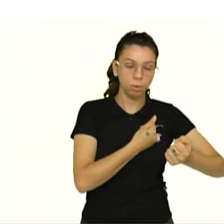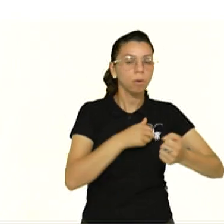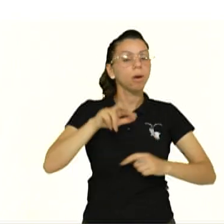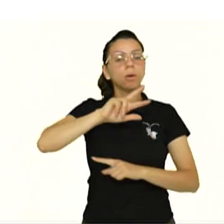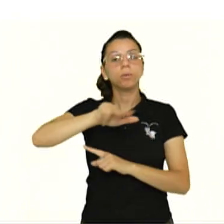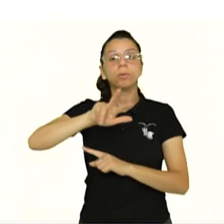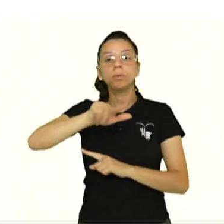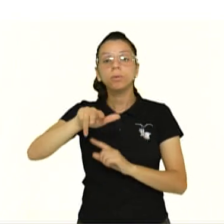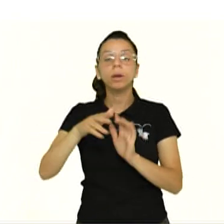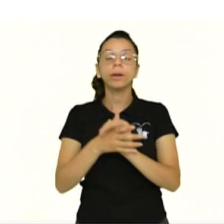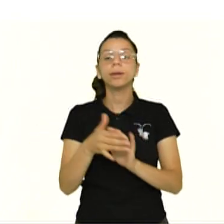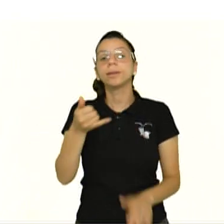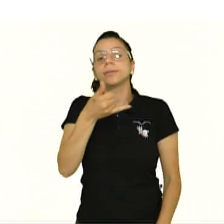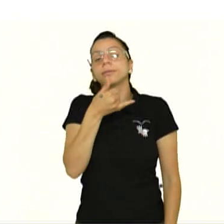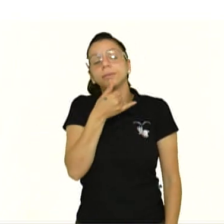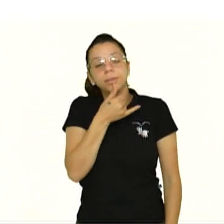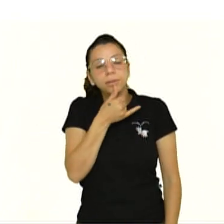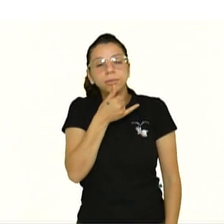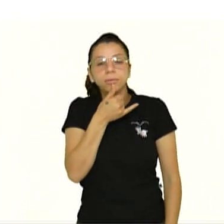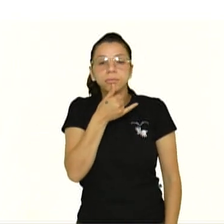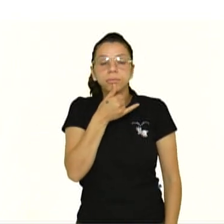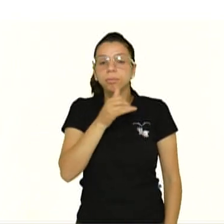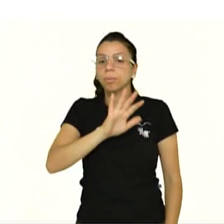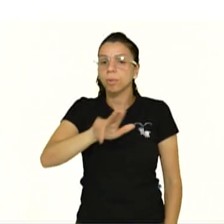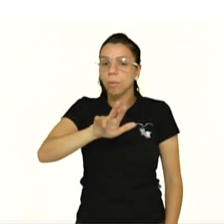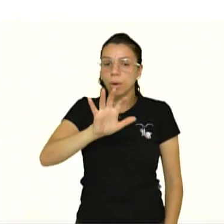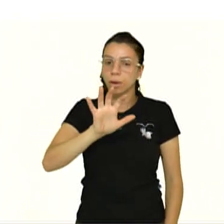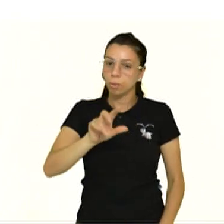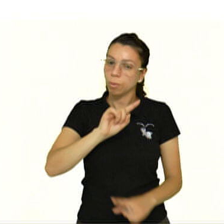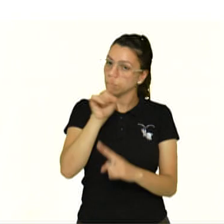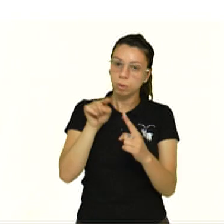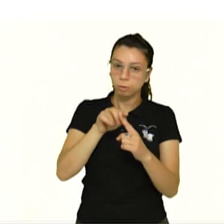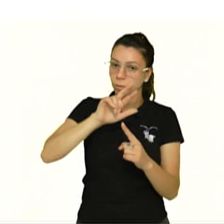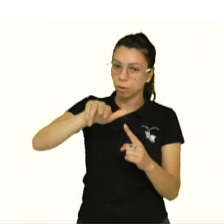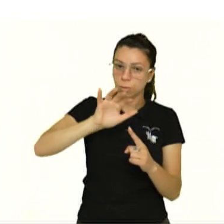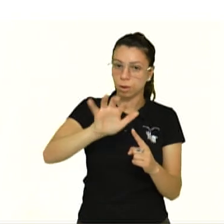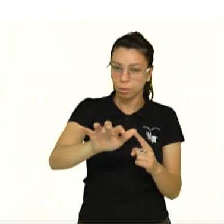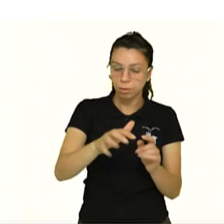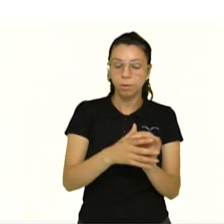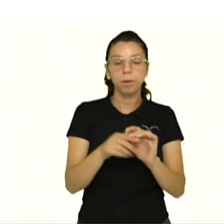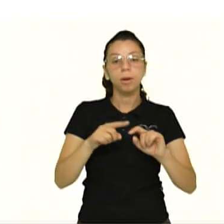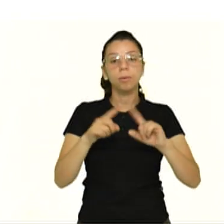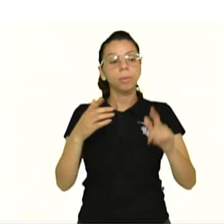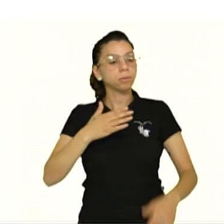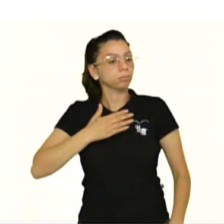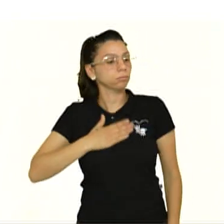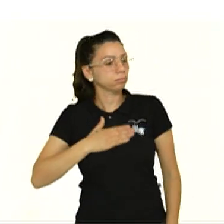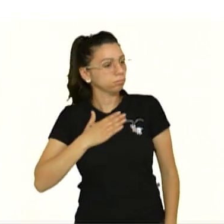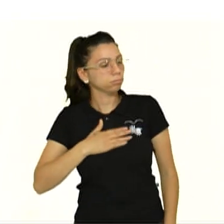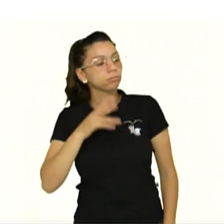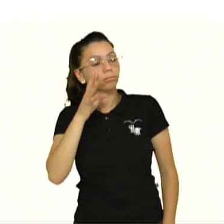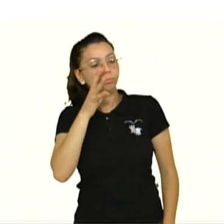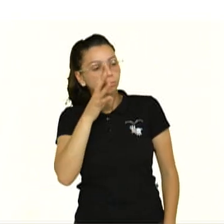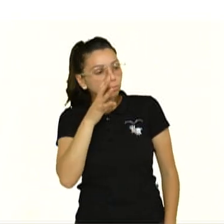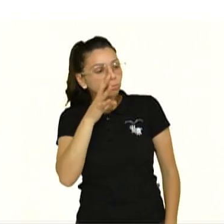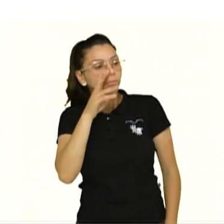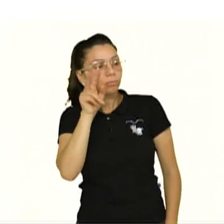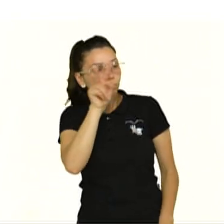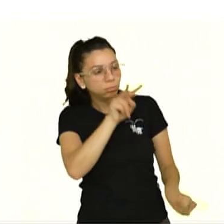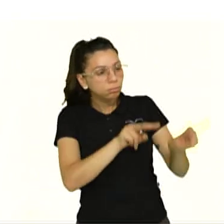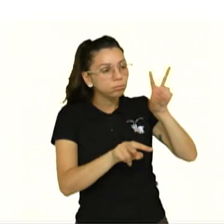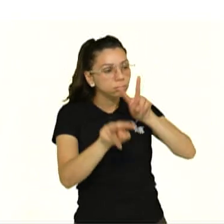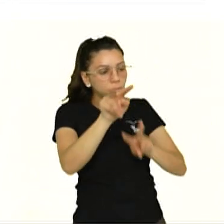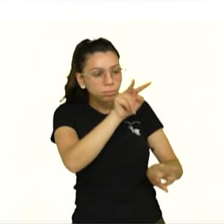te deixar triste para baixo, mas é te causar um prazer estético da visão,